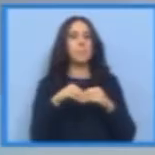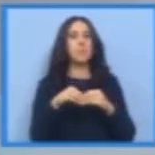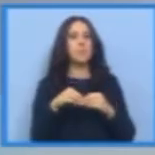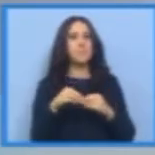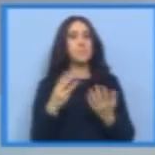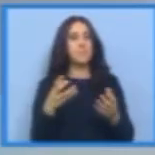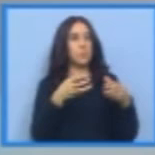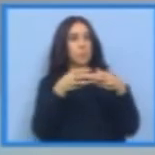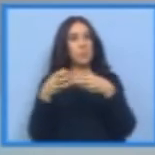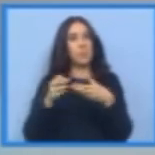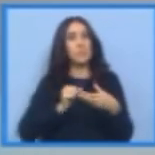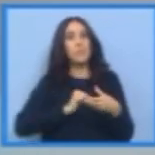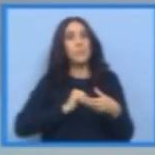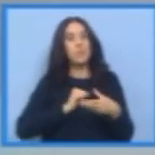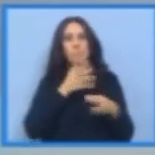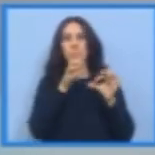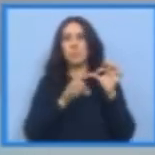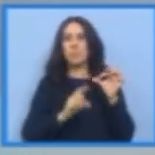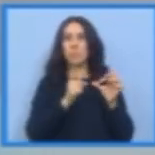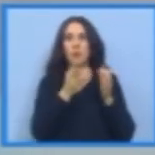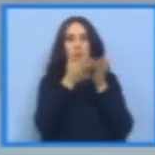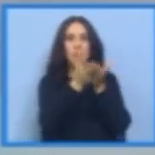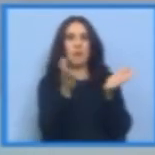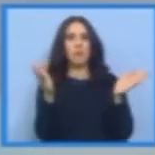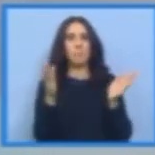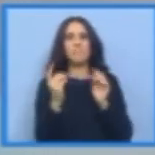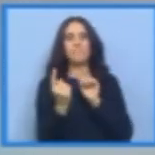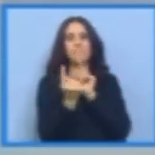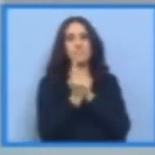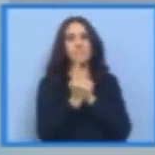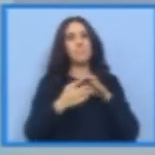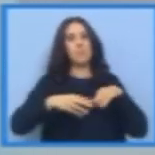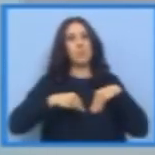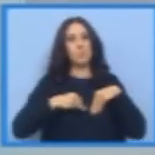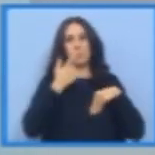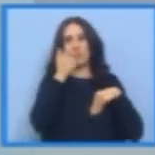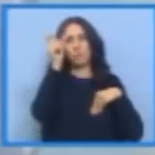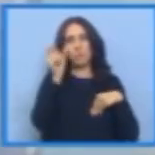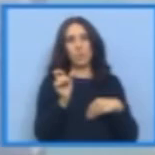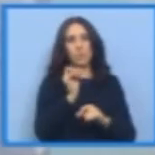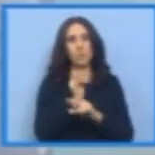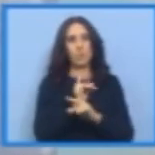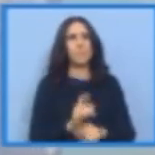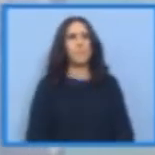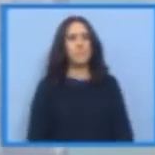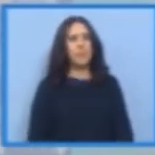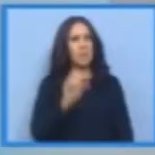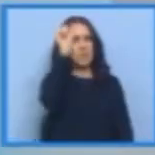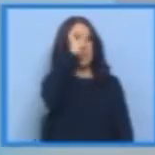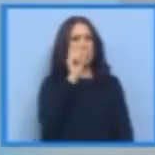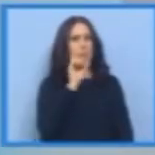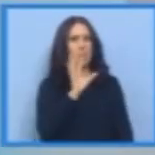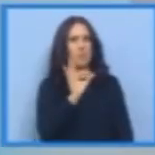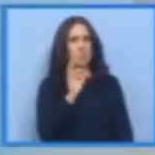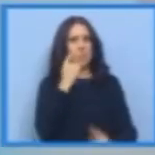para as nossas comunidades, estarmos abertas ao acolhimento ao outro. Assinala-se no dia 14 de janeiro, 14 não é? de janeiro.